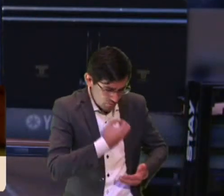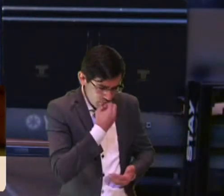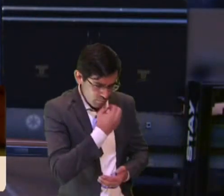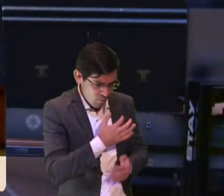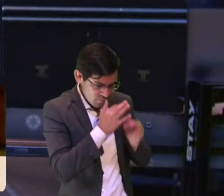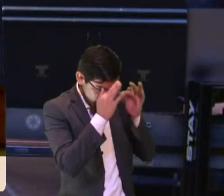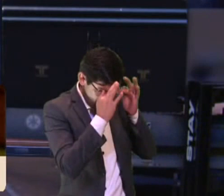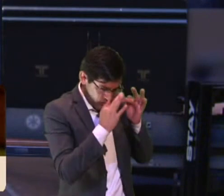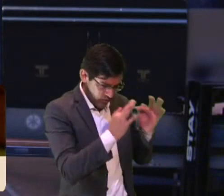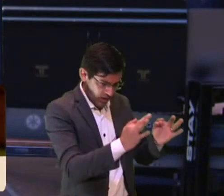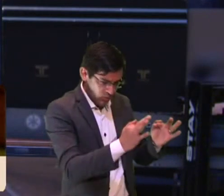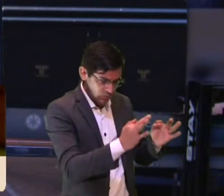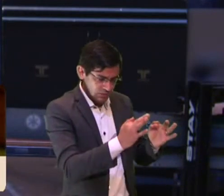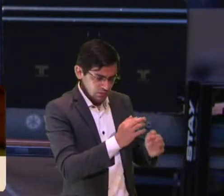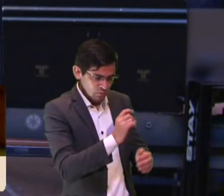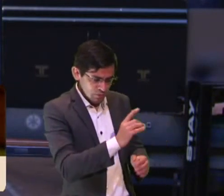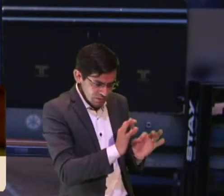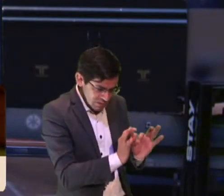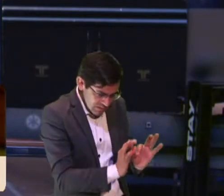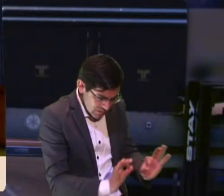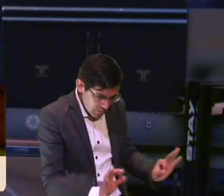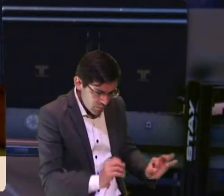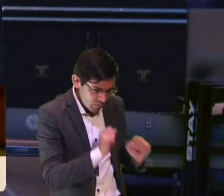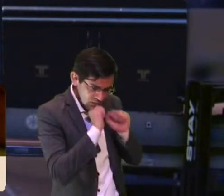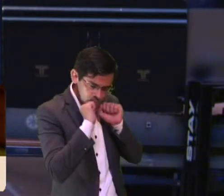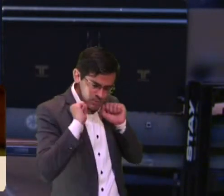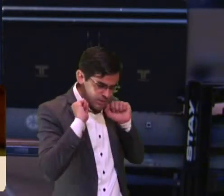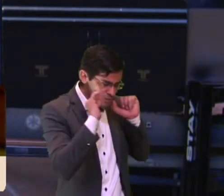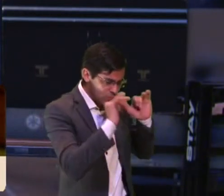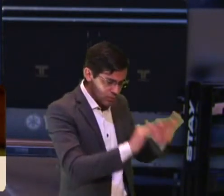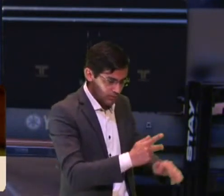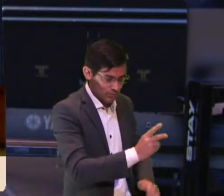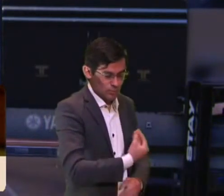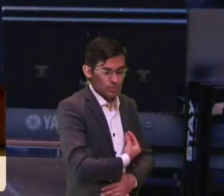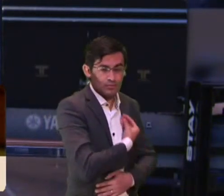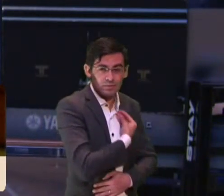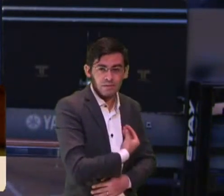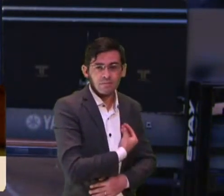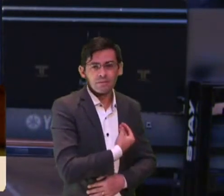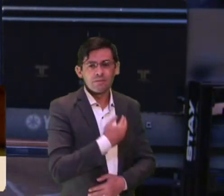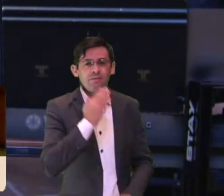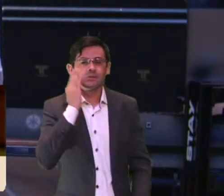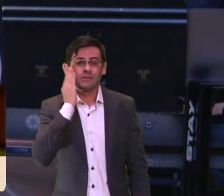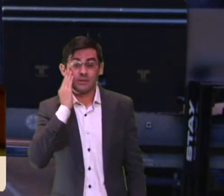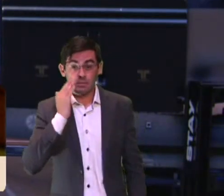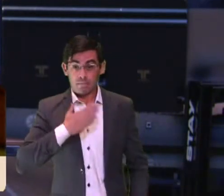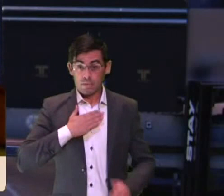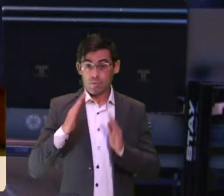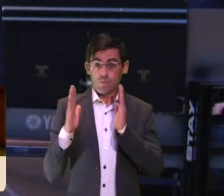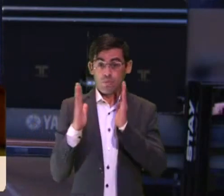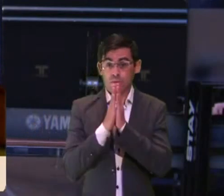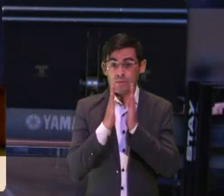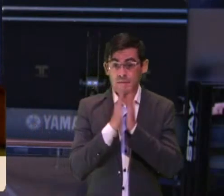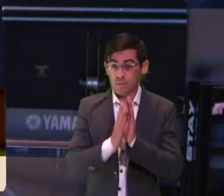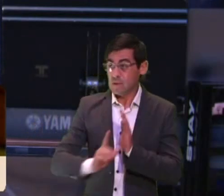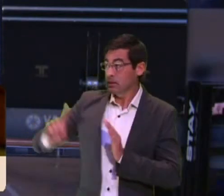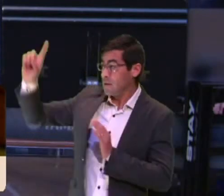pouco, sobre o muito te colocarei. A minha oração hoje é que Deus te encontre, me